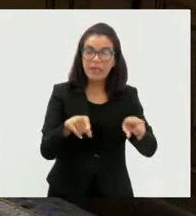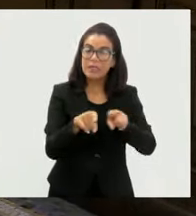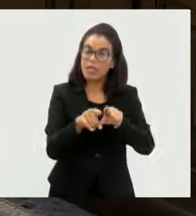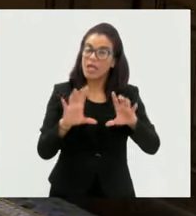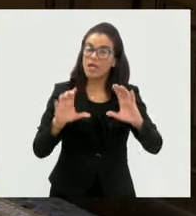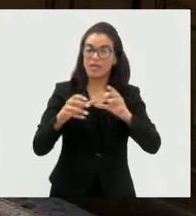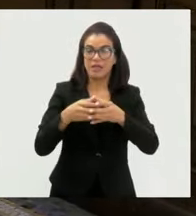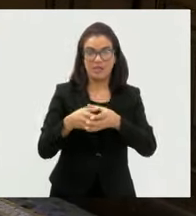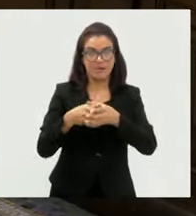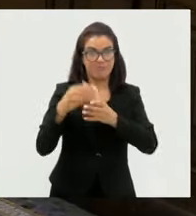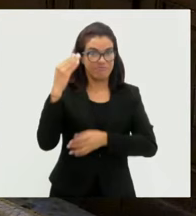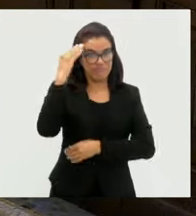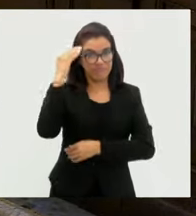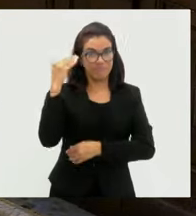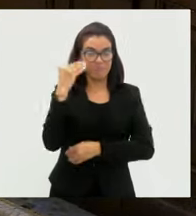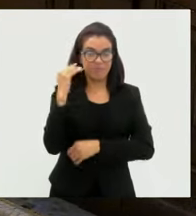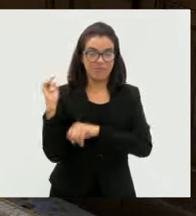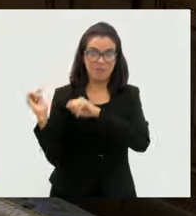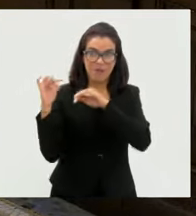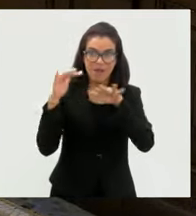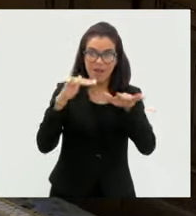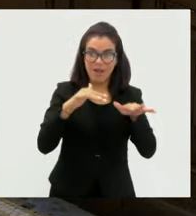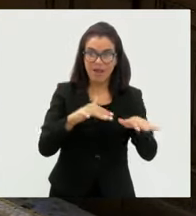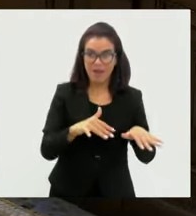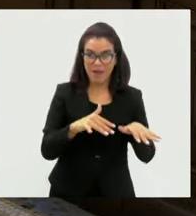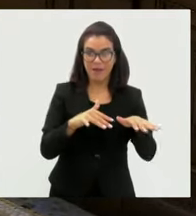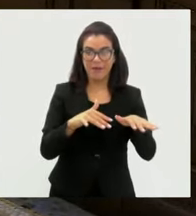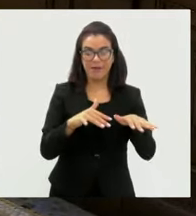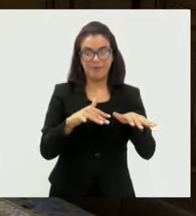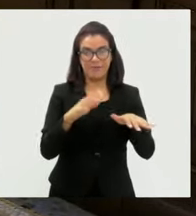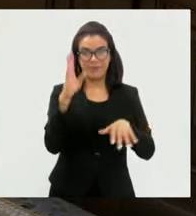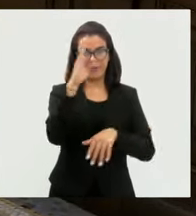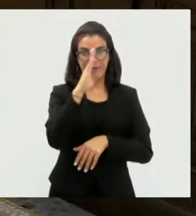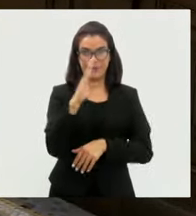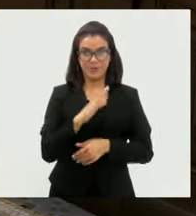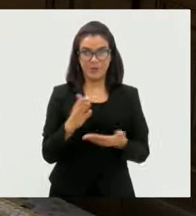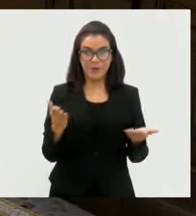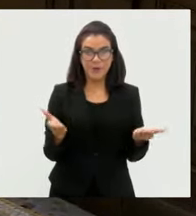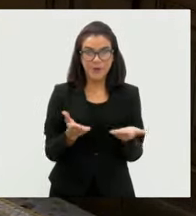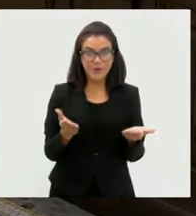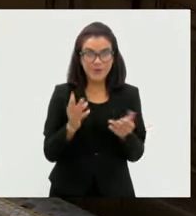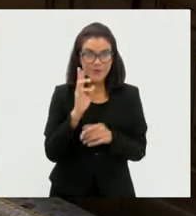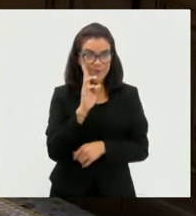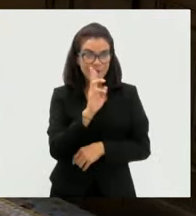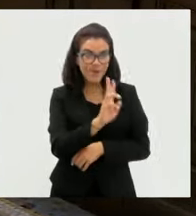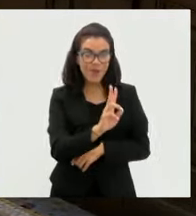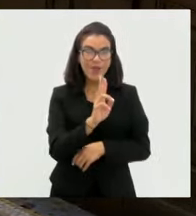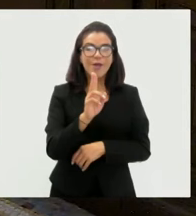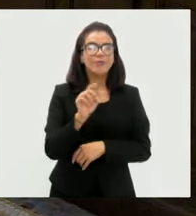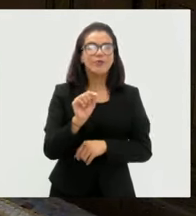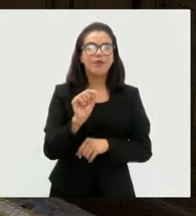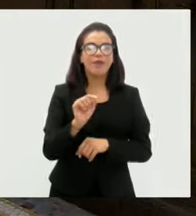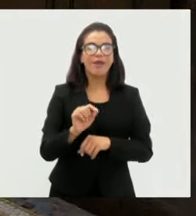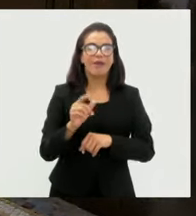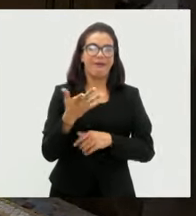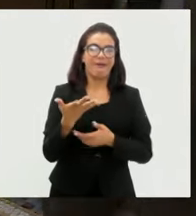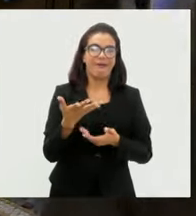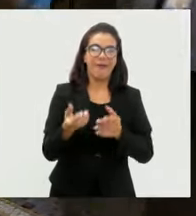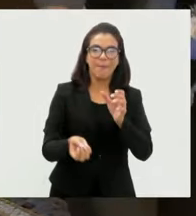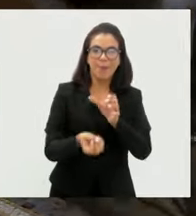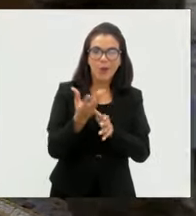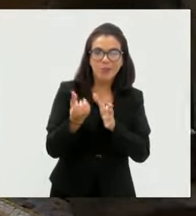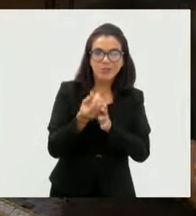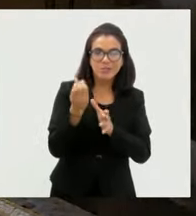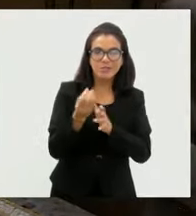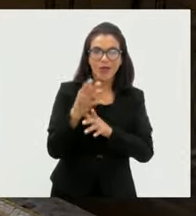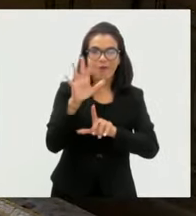é impactante para a nossa realidade. Vemos hoje a produção audiovisual, presidente, ocupar as telas do